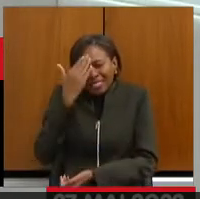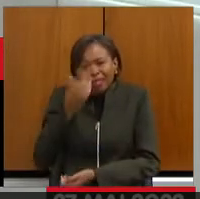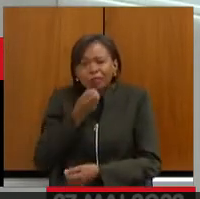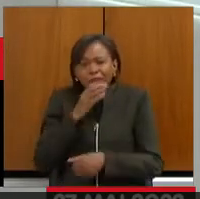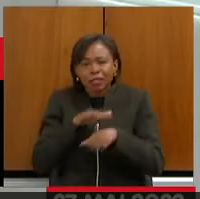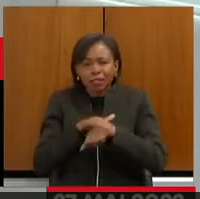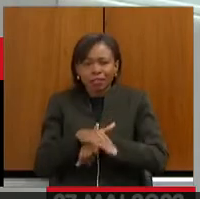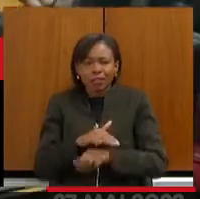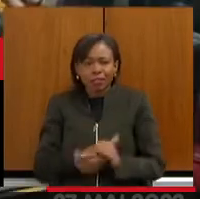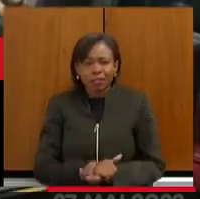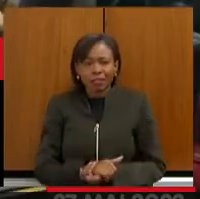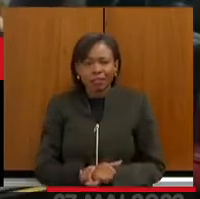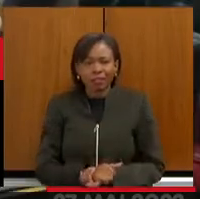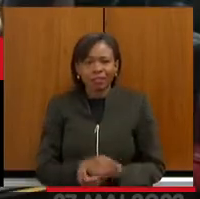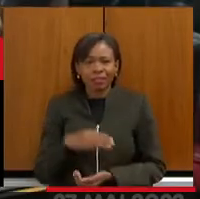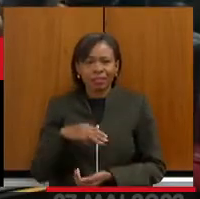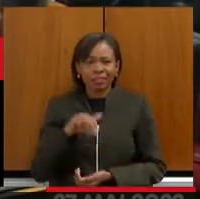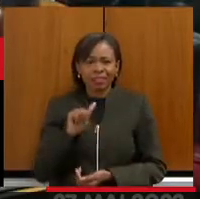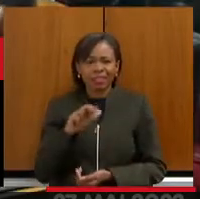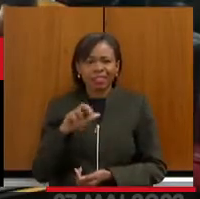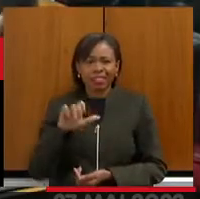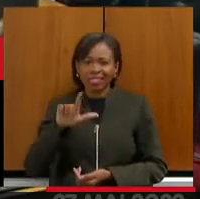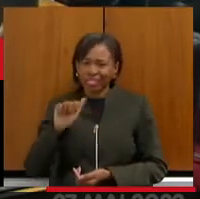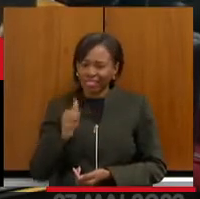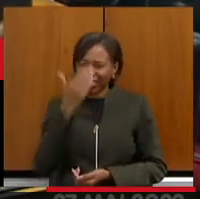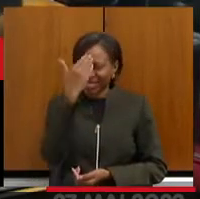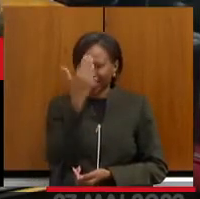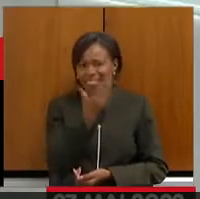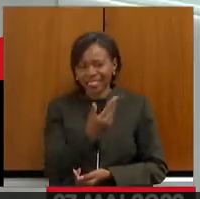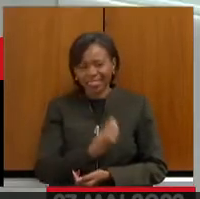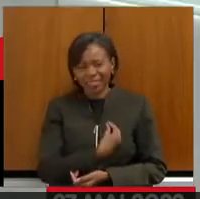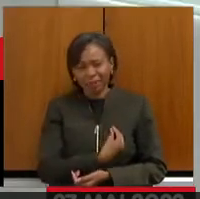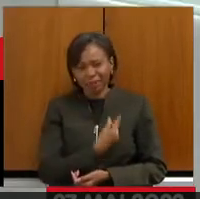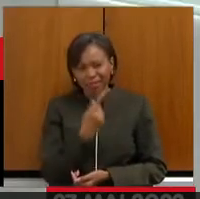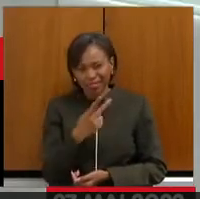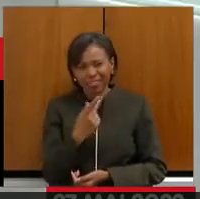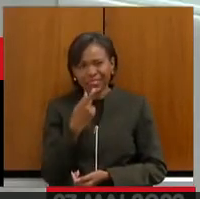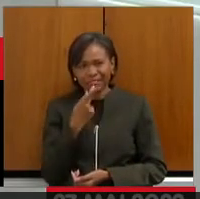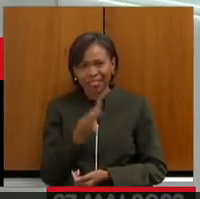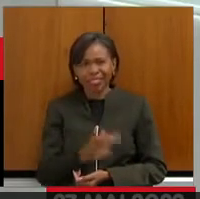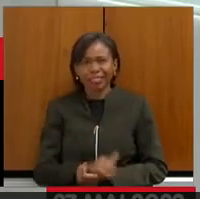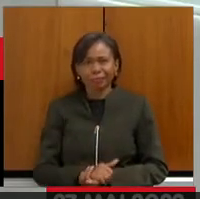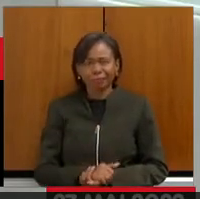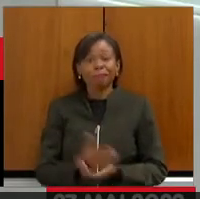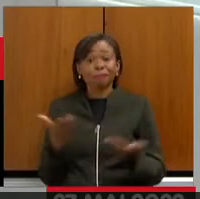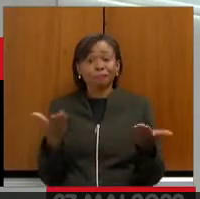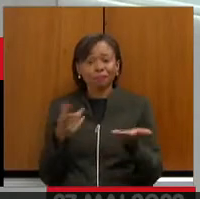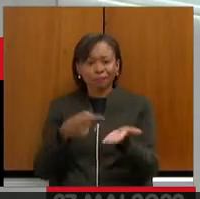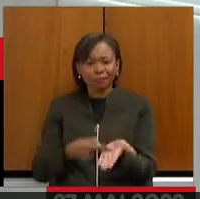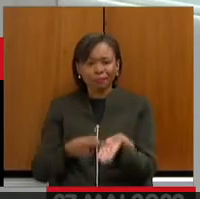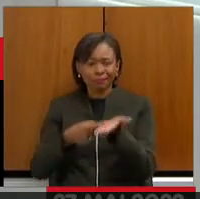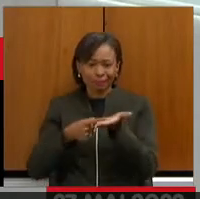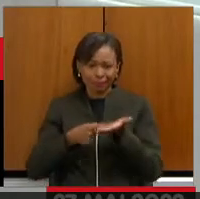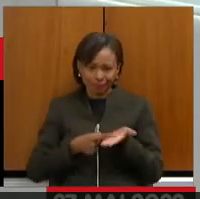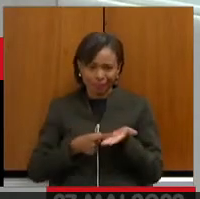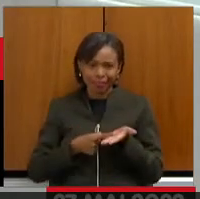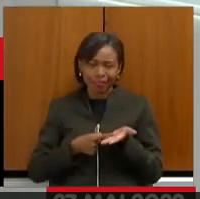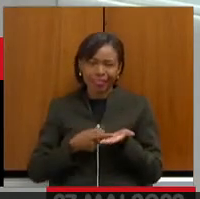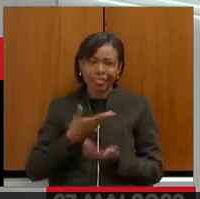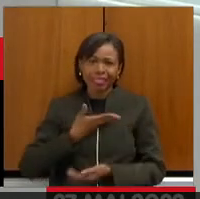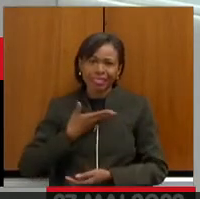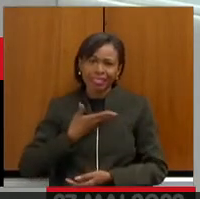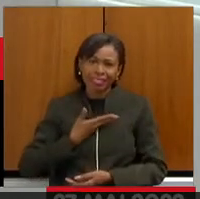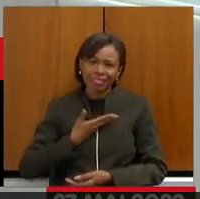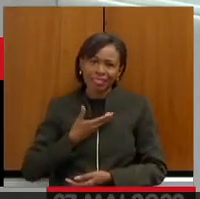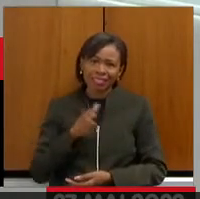muito obrigada Marcella obrigada pela sua presença por sua mensagem vamos convidar agora a querida